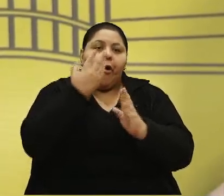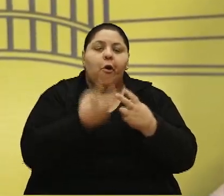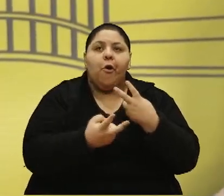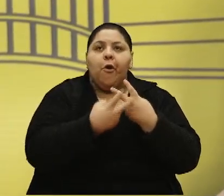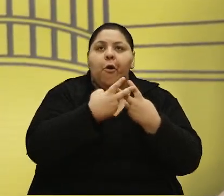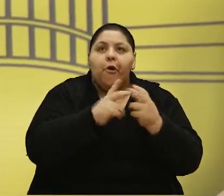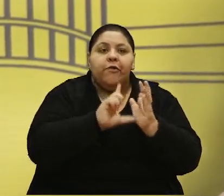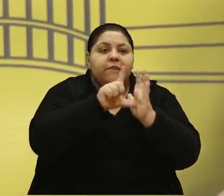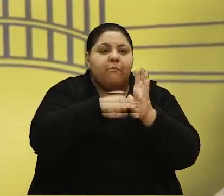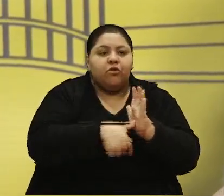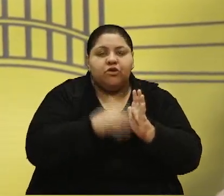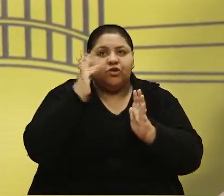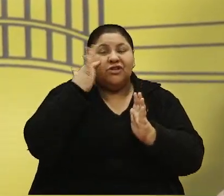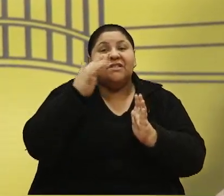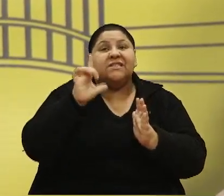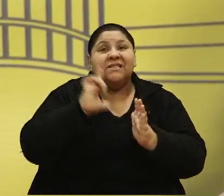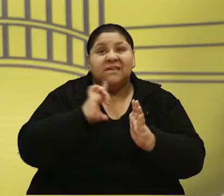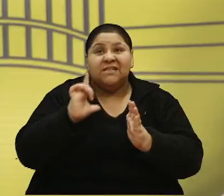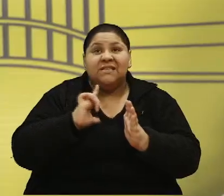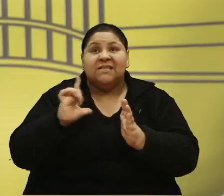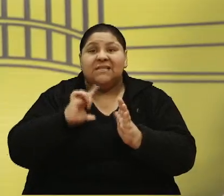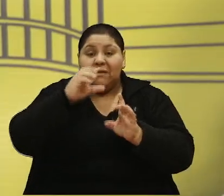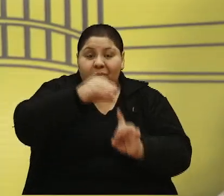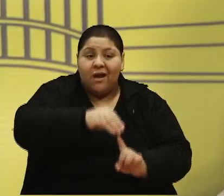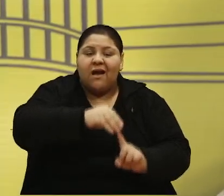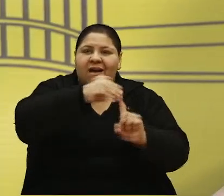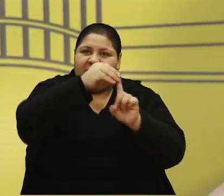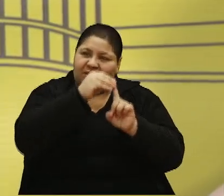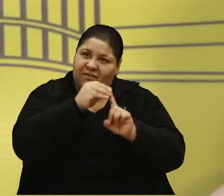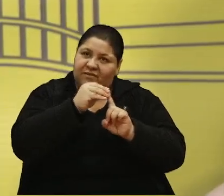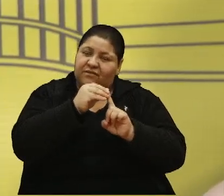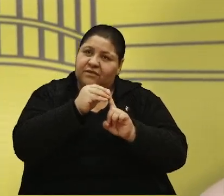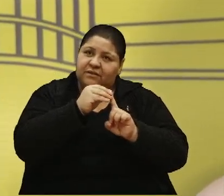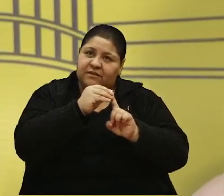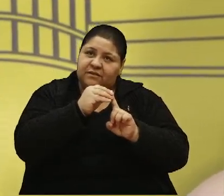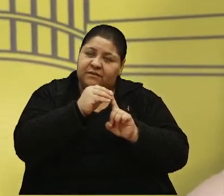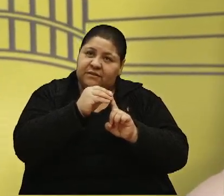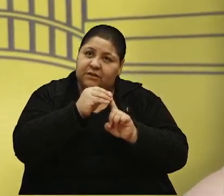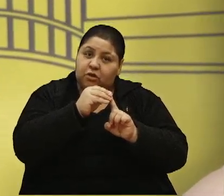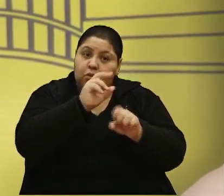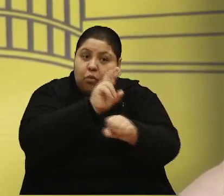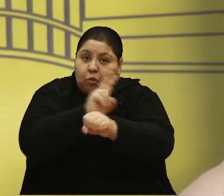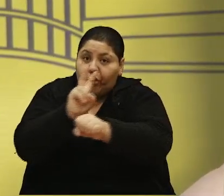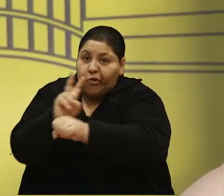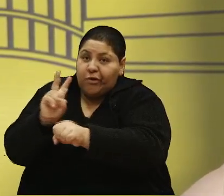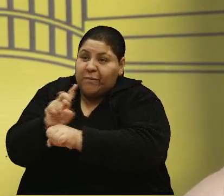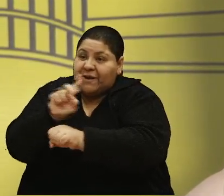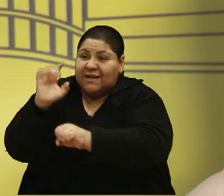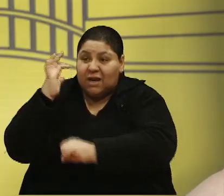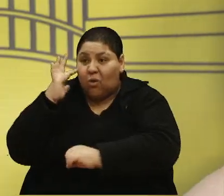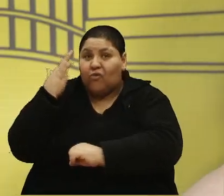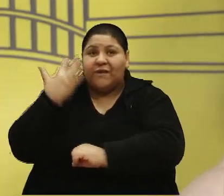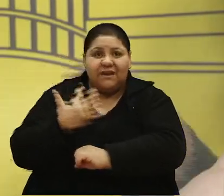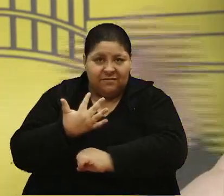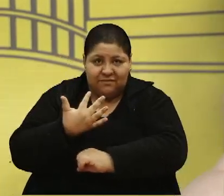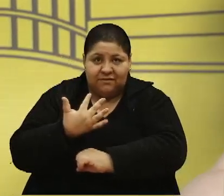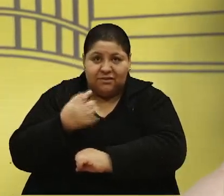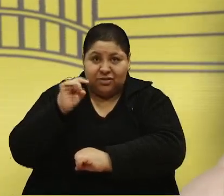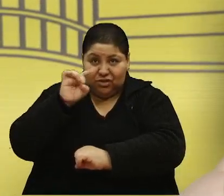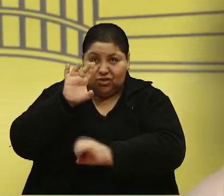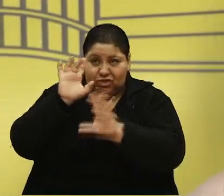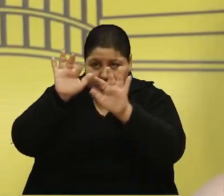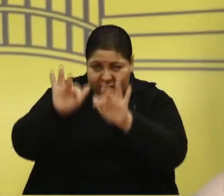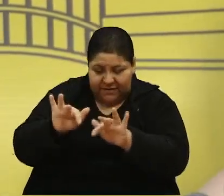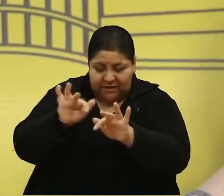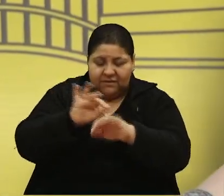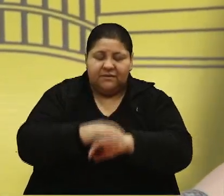que a coisa aconteceu. Nós temos que priorizar o cuidado para que não aconteça. E só para